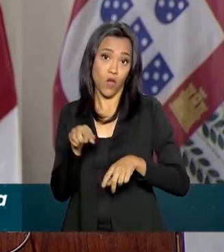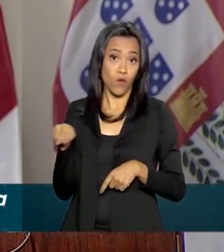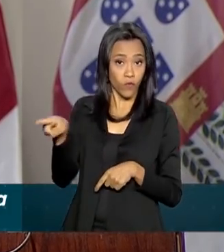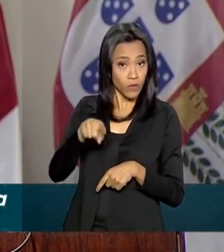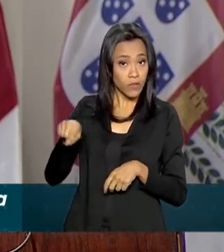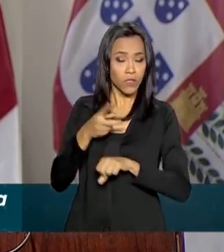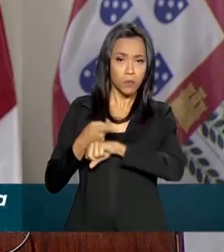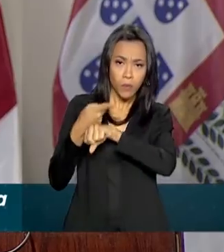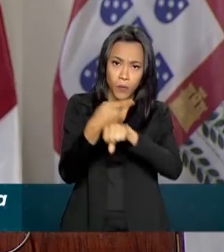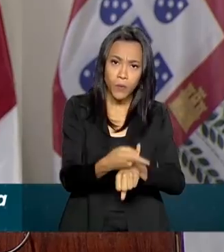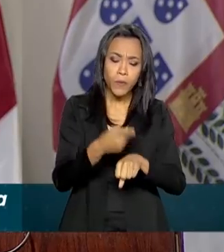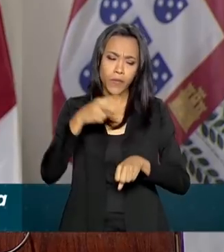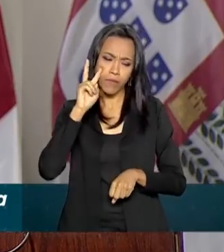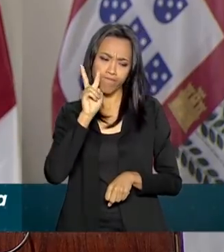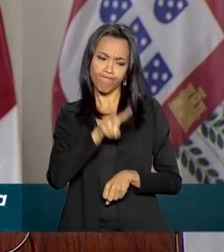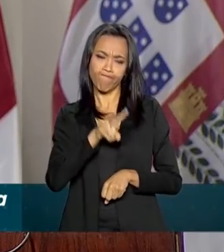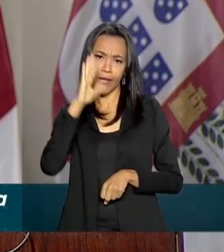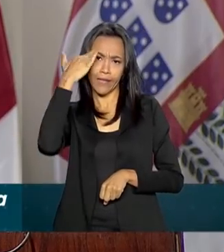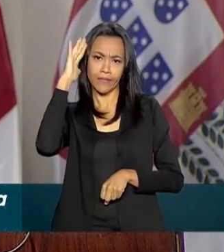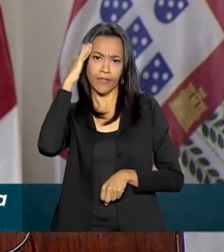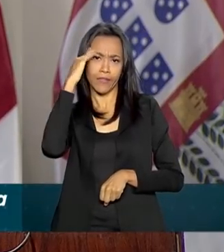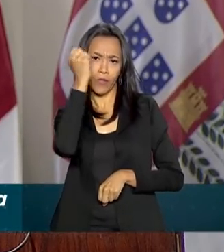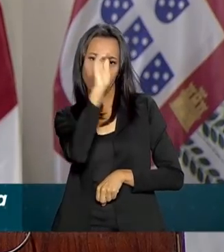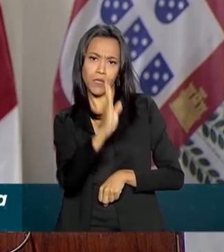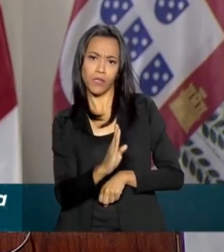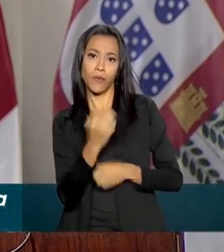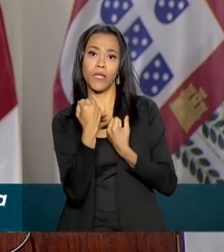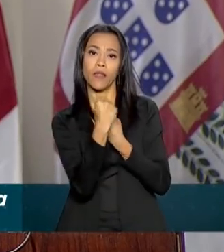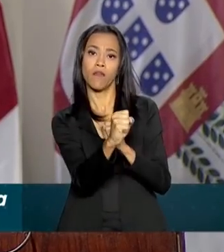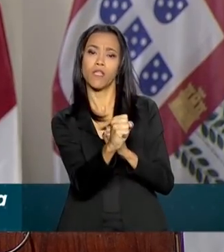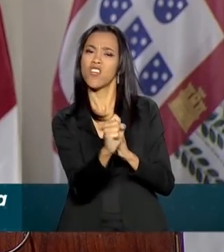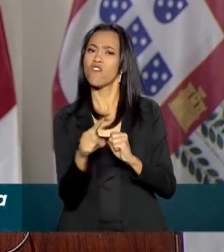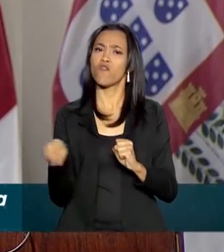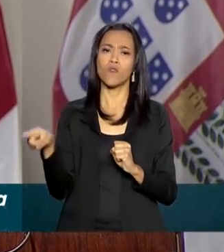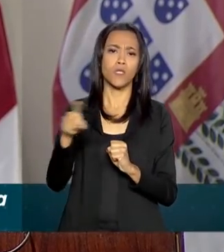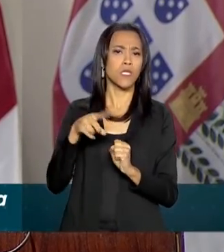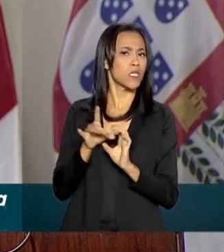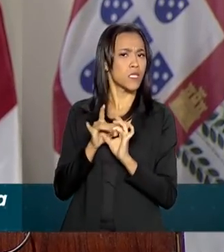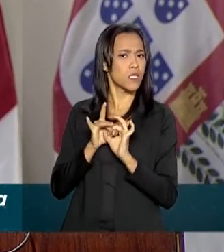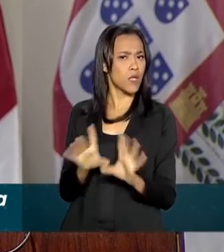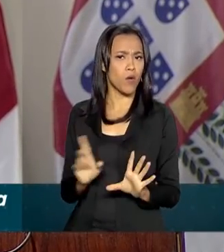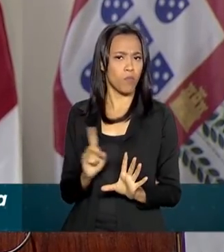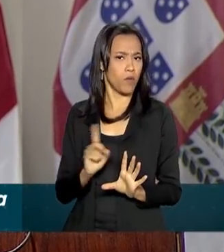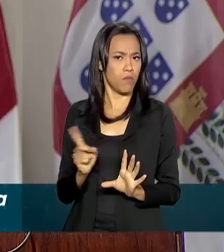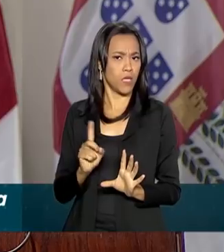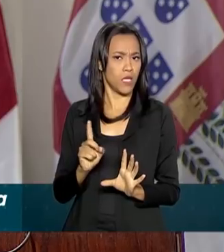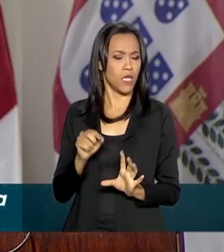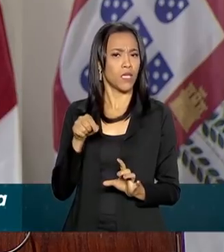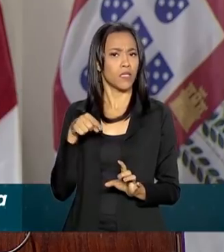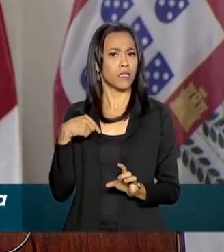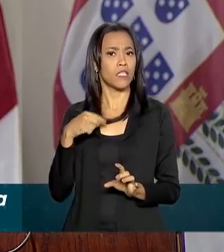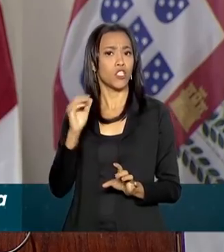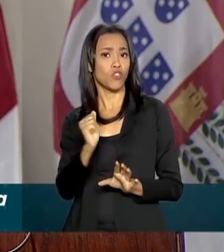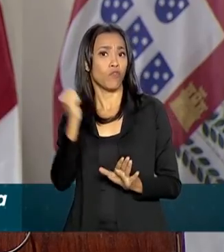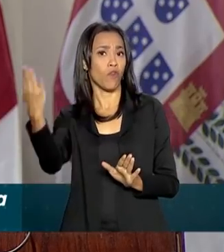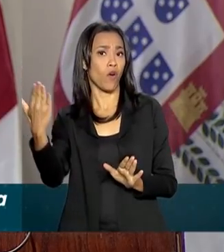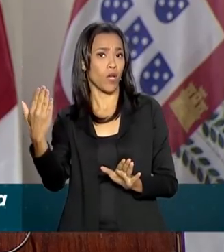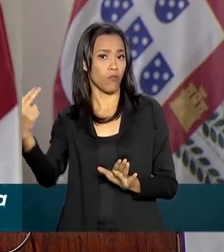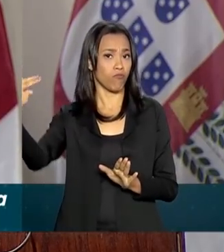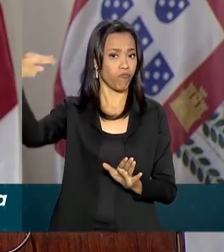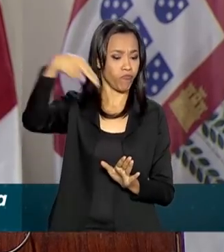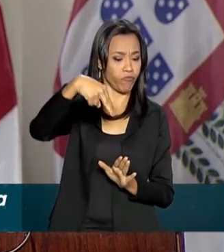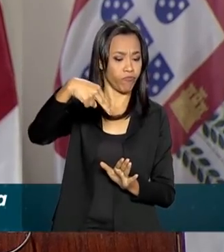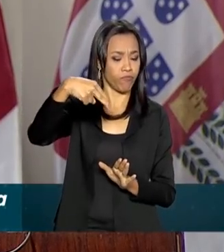compreender o brasil e defendendo não permito que nosso país seja definido de fora com